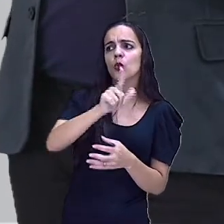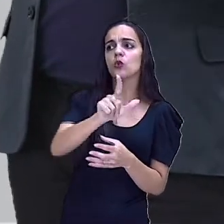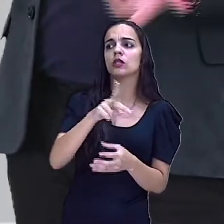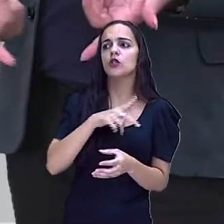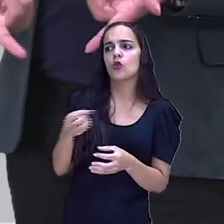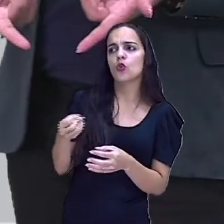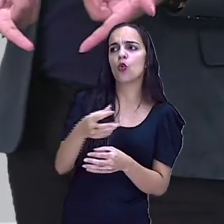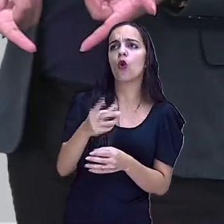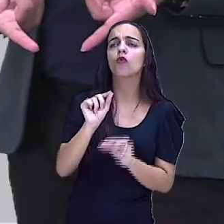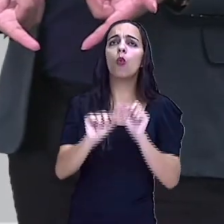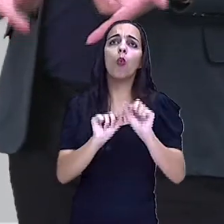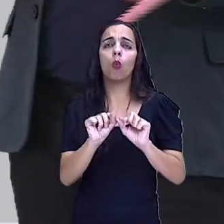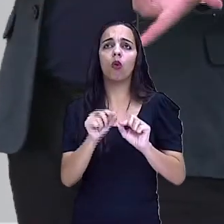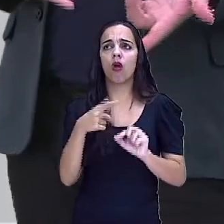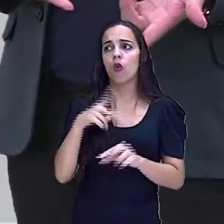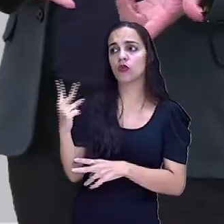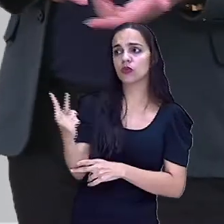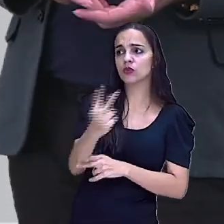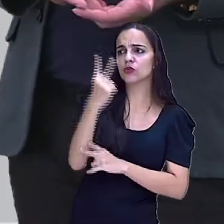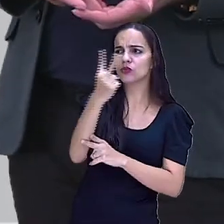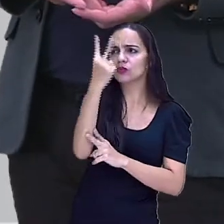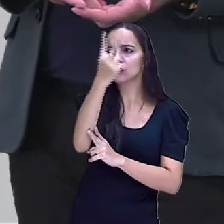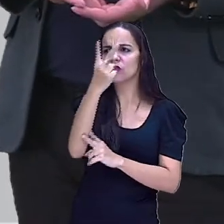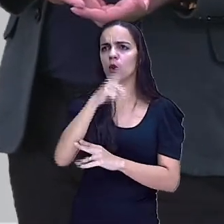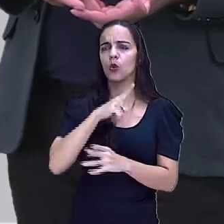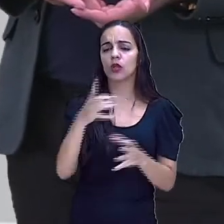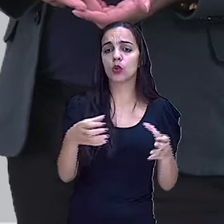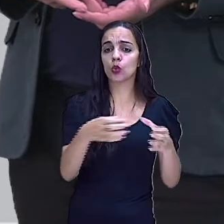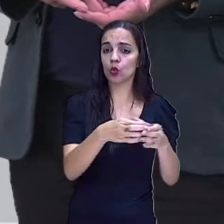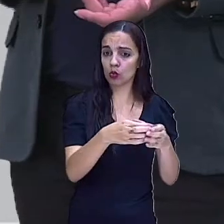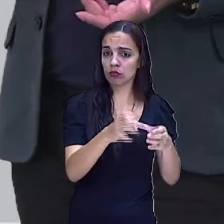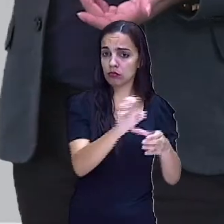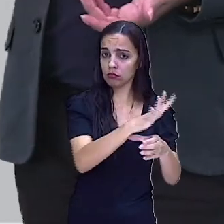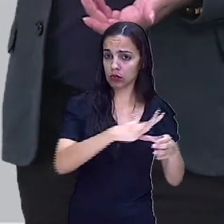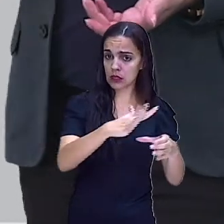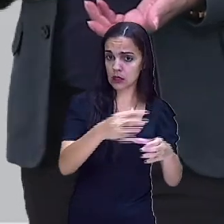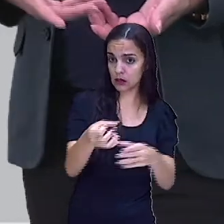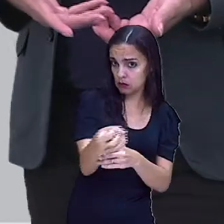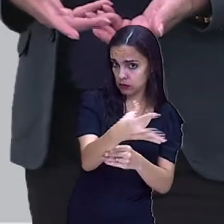sido suprimidos no Estado Novo e aumentou